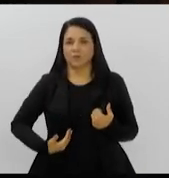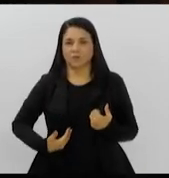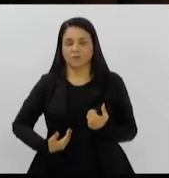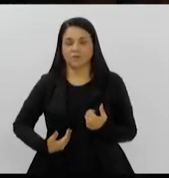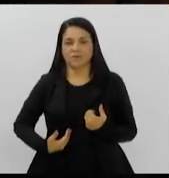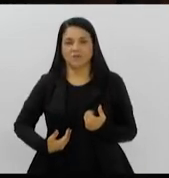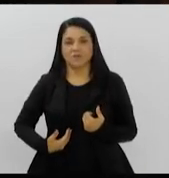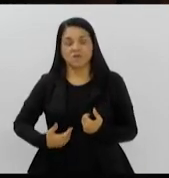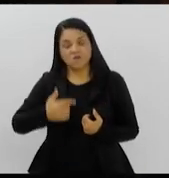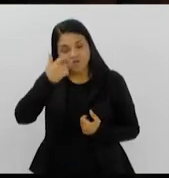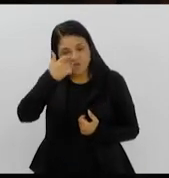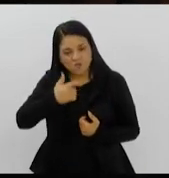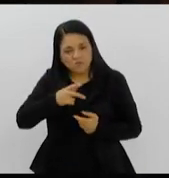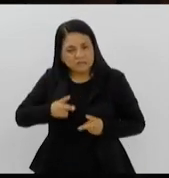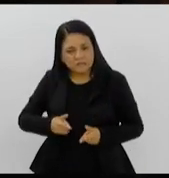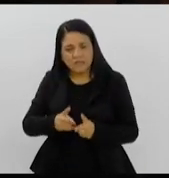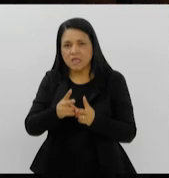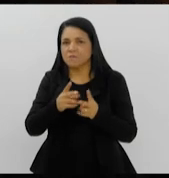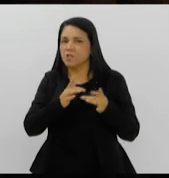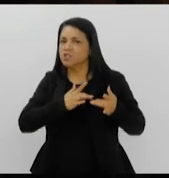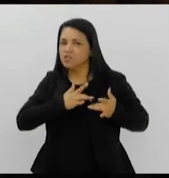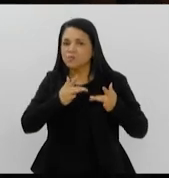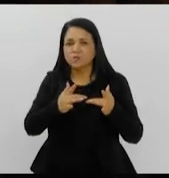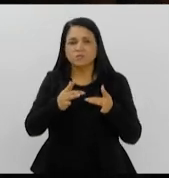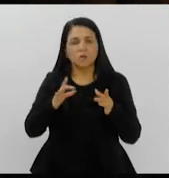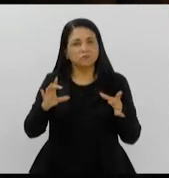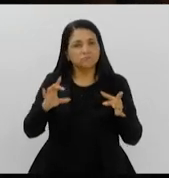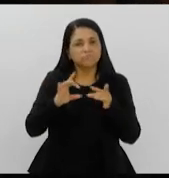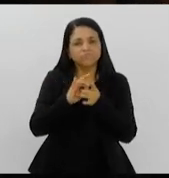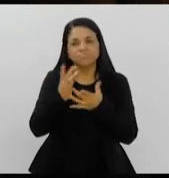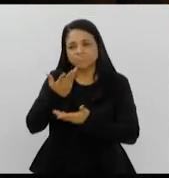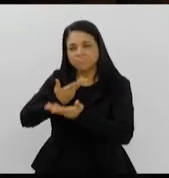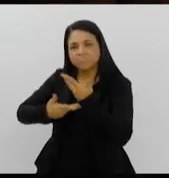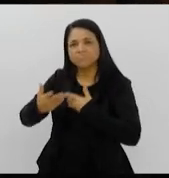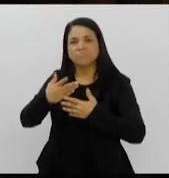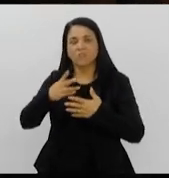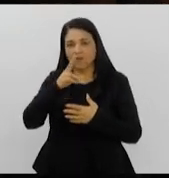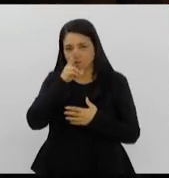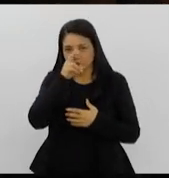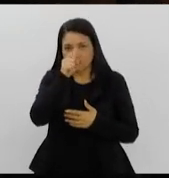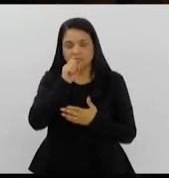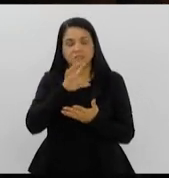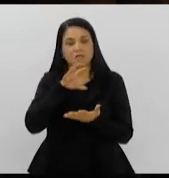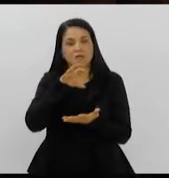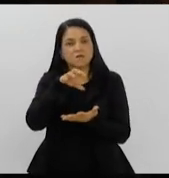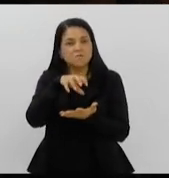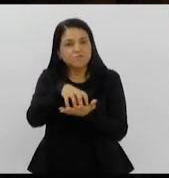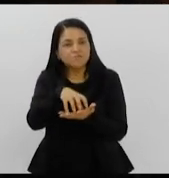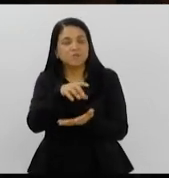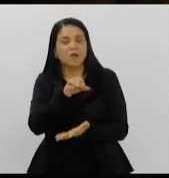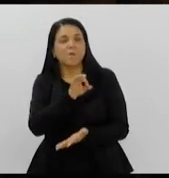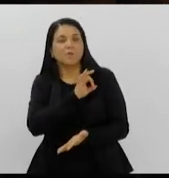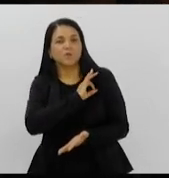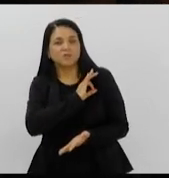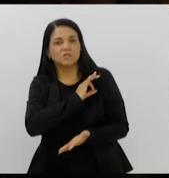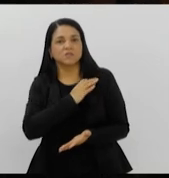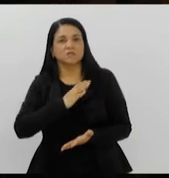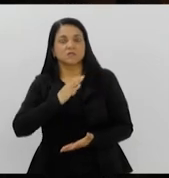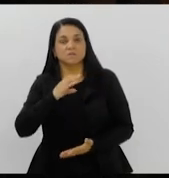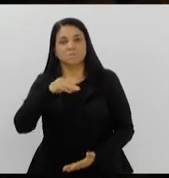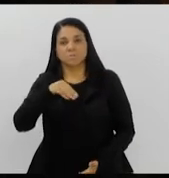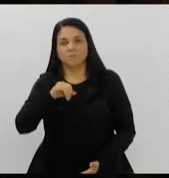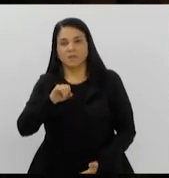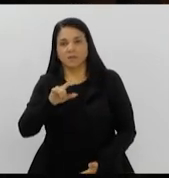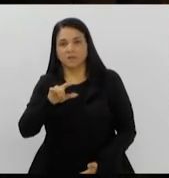que estou sempre à disposição de fortalecer as instituições como a Polícia Militar, a Polícia Civil. Fiz aqui nessa casa